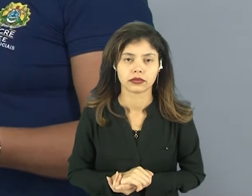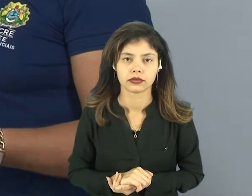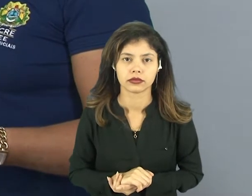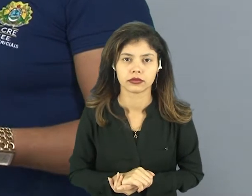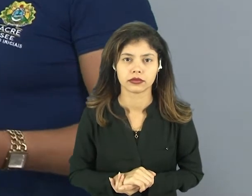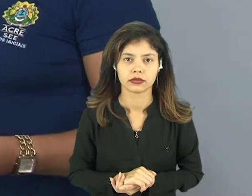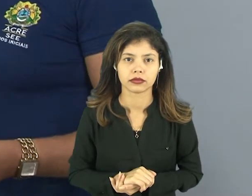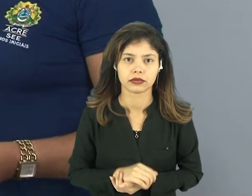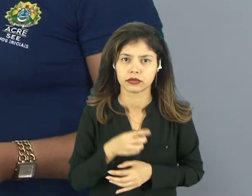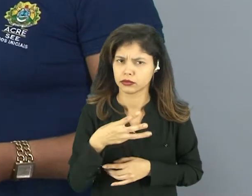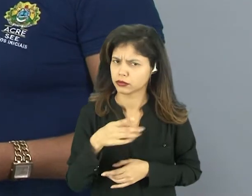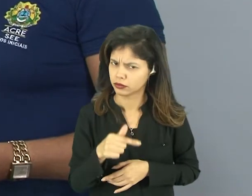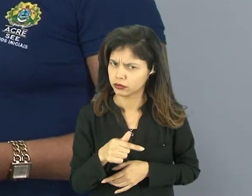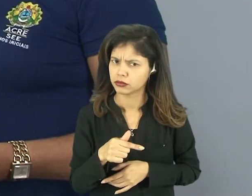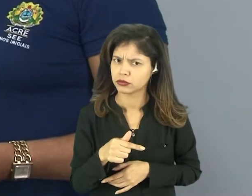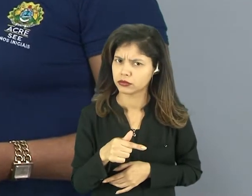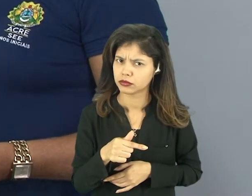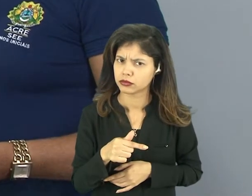Foi 37?